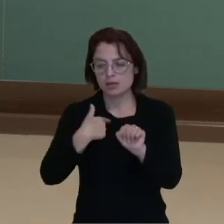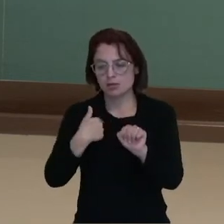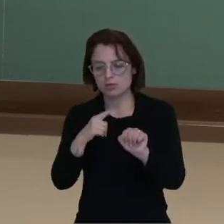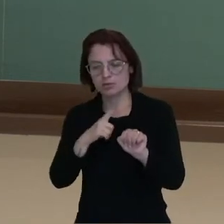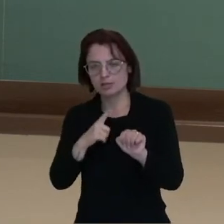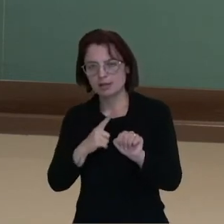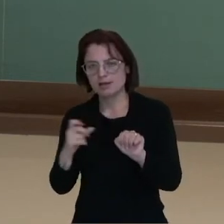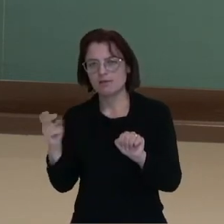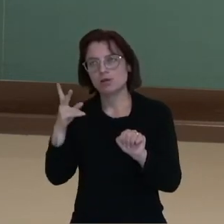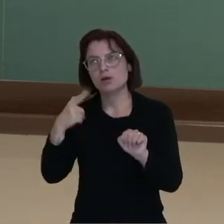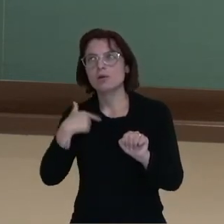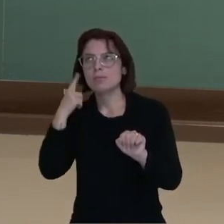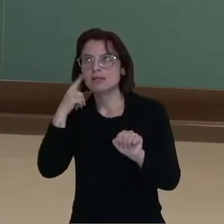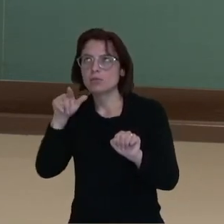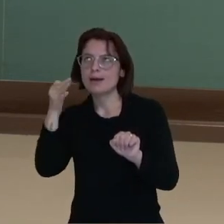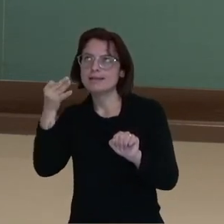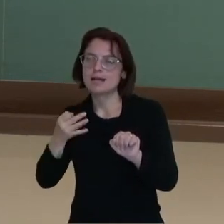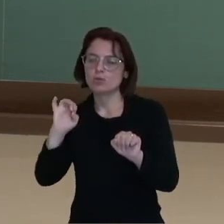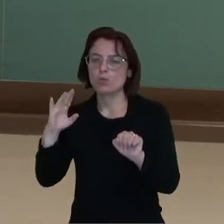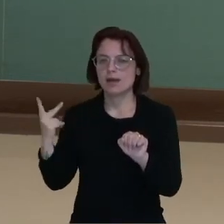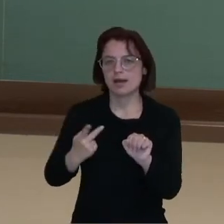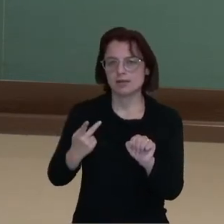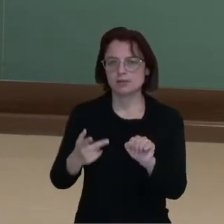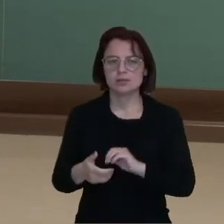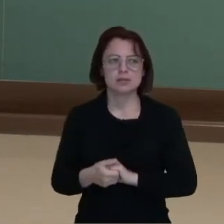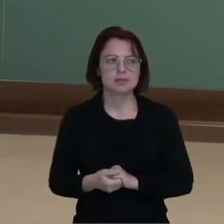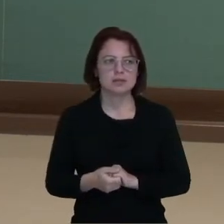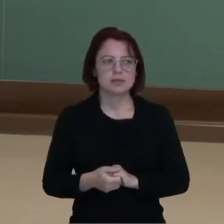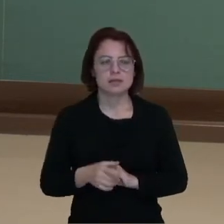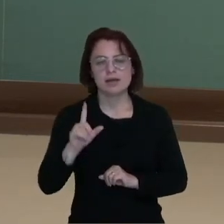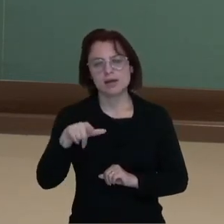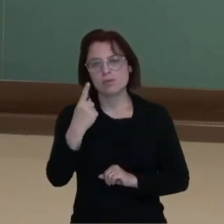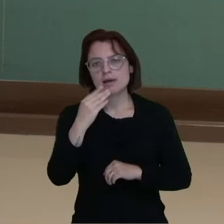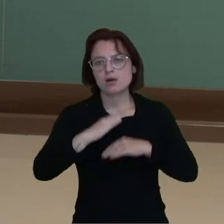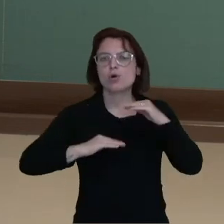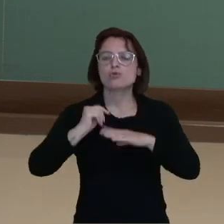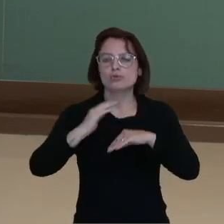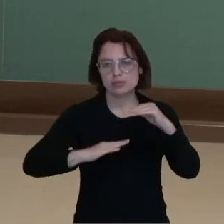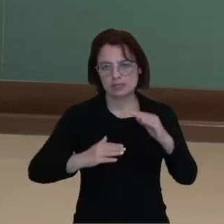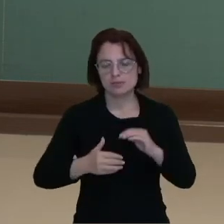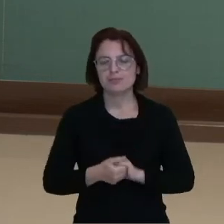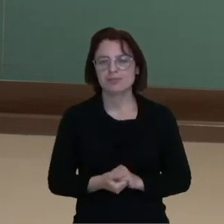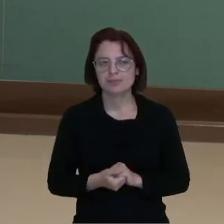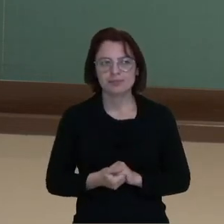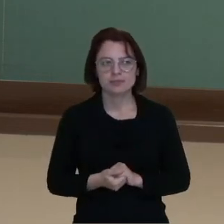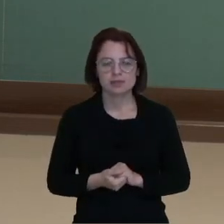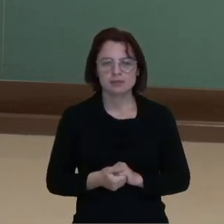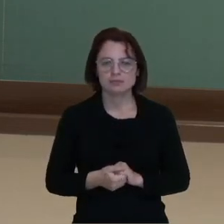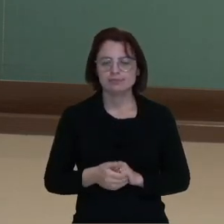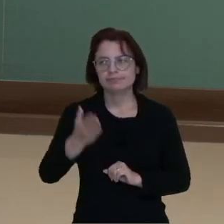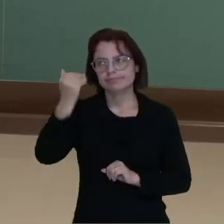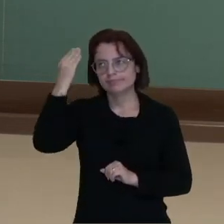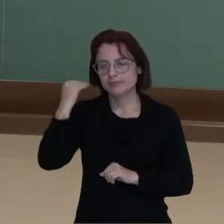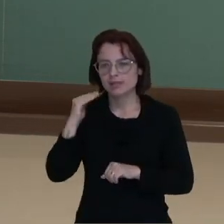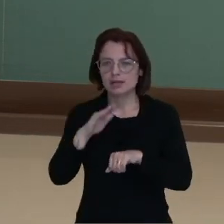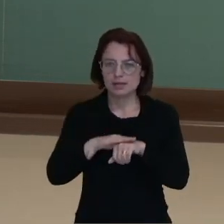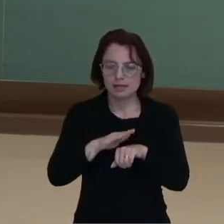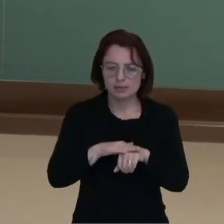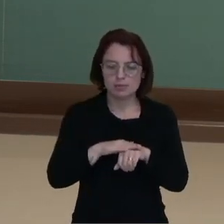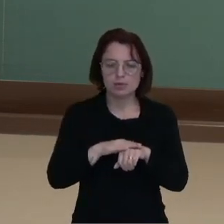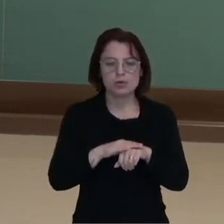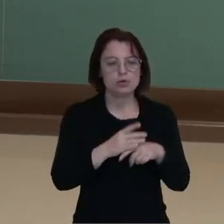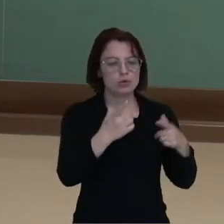tenho como certo ou errado. Lembrando que é uma construção, né, gente? Determinada época,